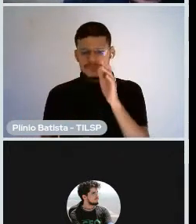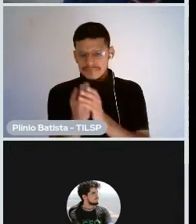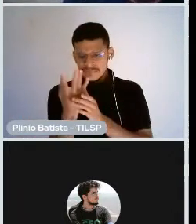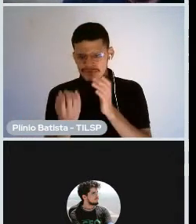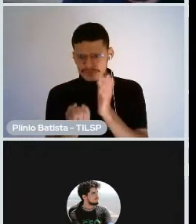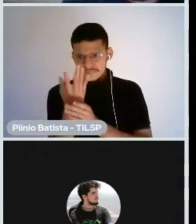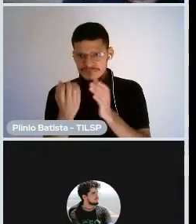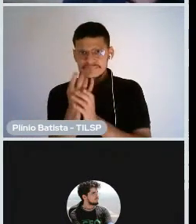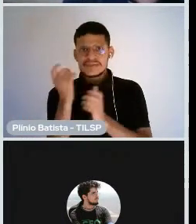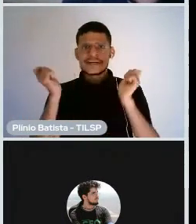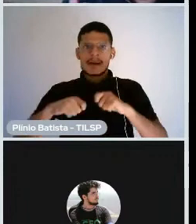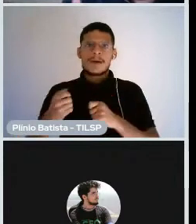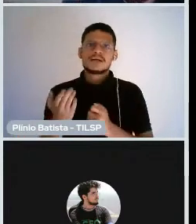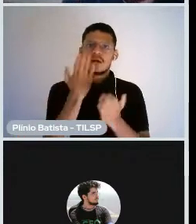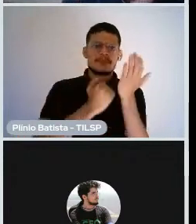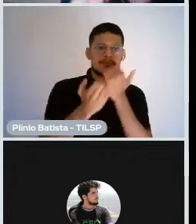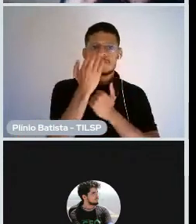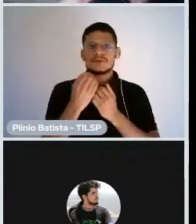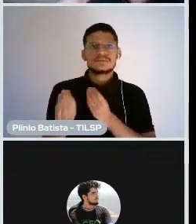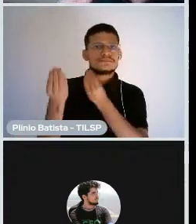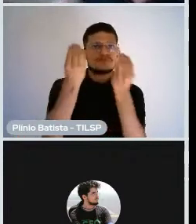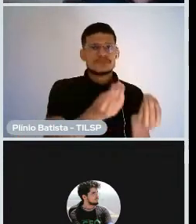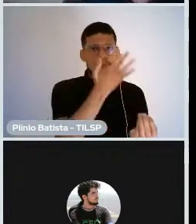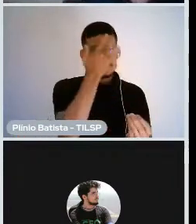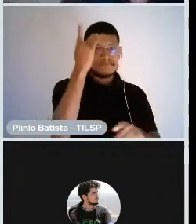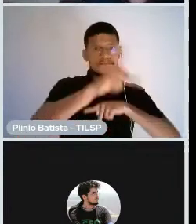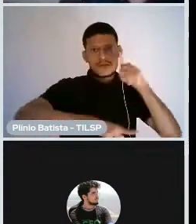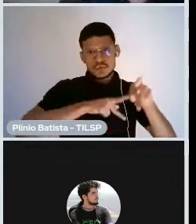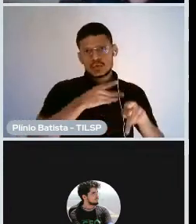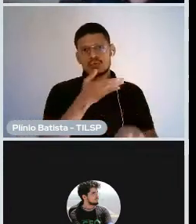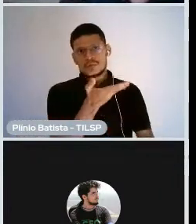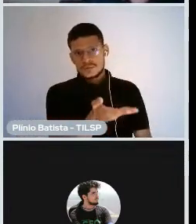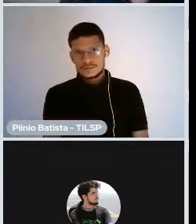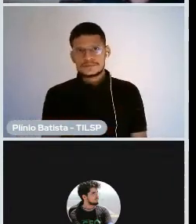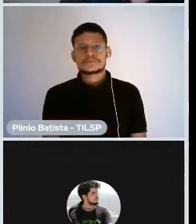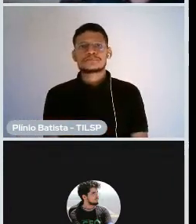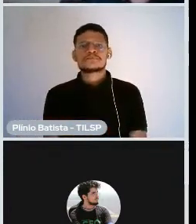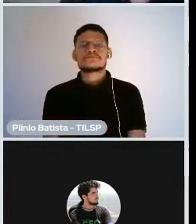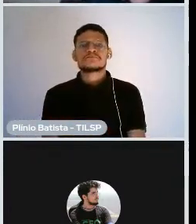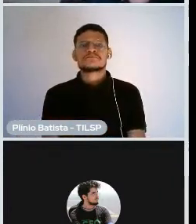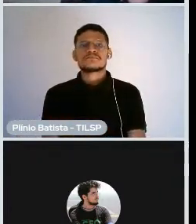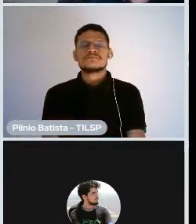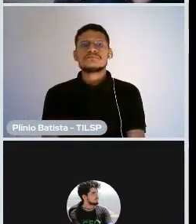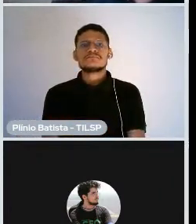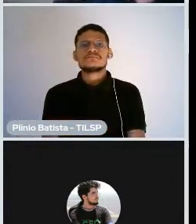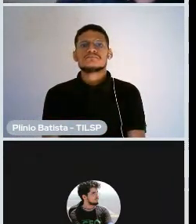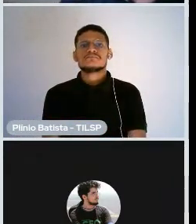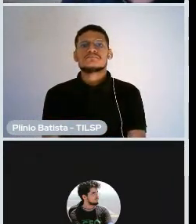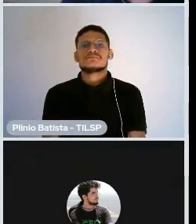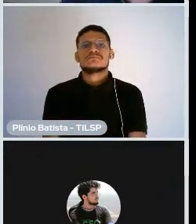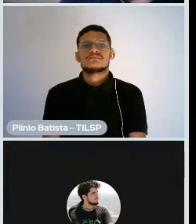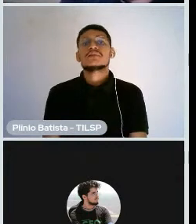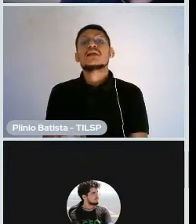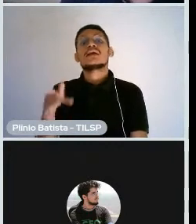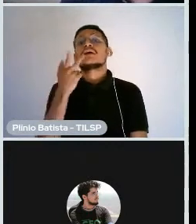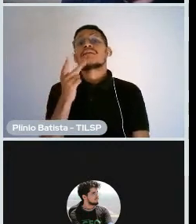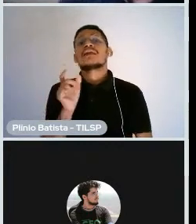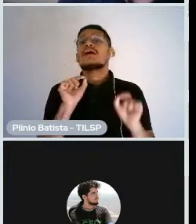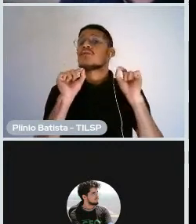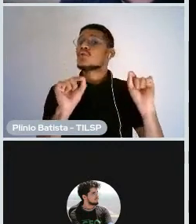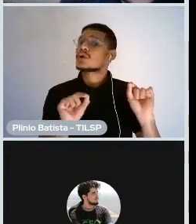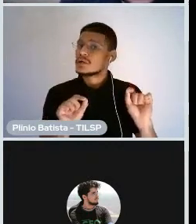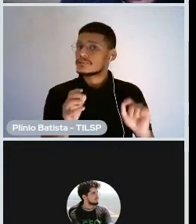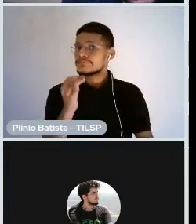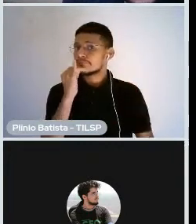quantidade de pessoas. Certo? E aí, como a gente vê aqui, o que ele alegava? Qual